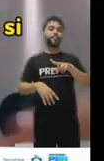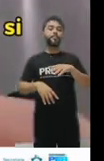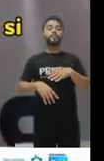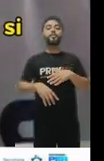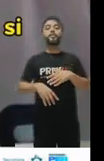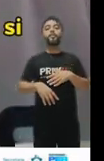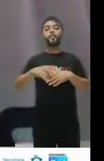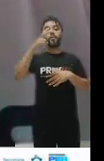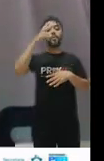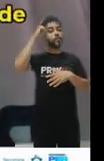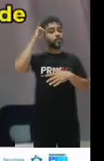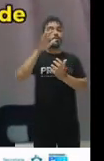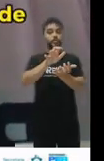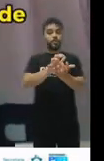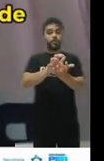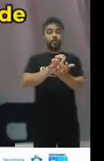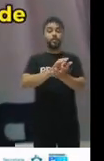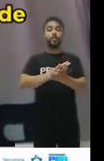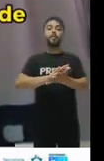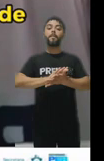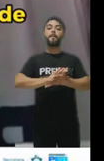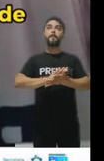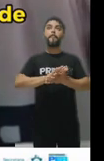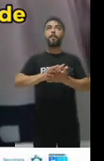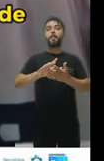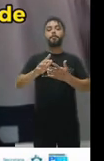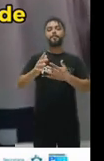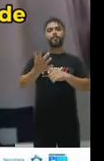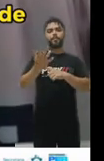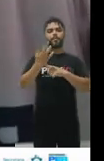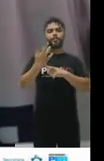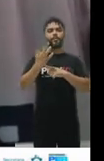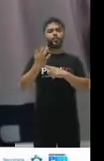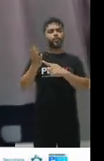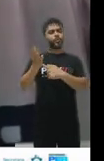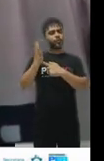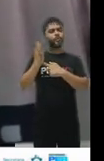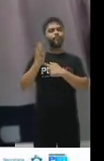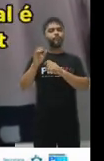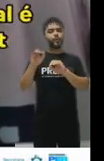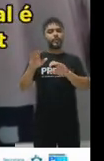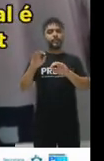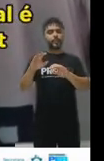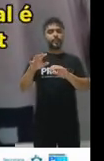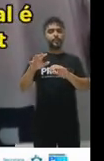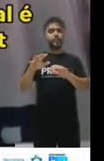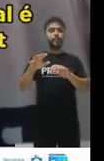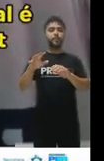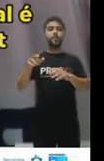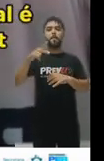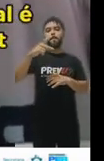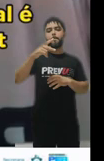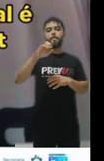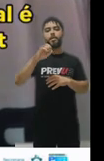o Prevup em si, ele resignou uma ideia de educação popular. E até mesmo em educação pastoral, é